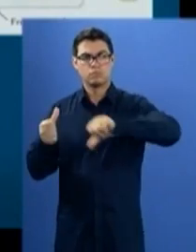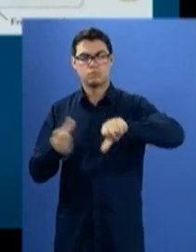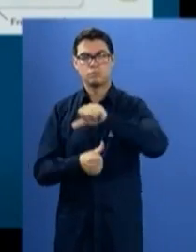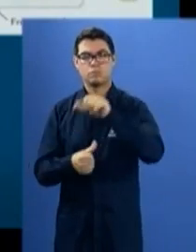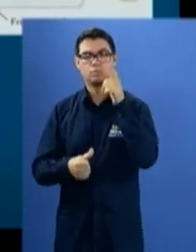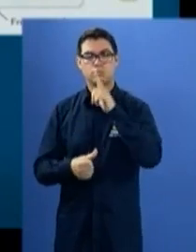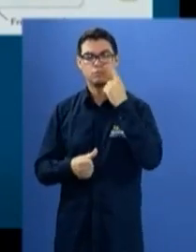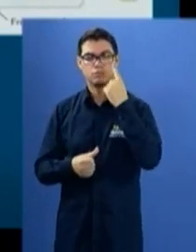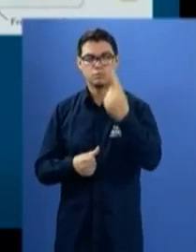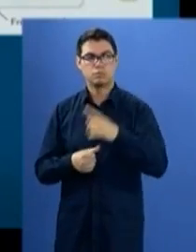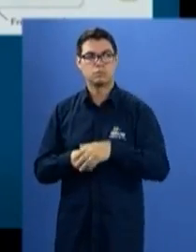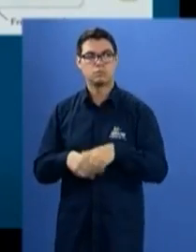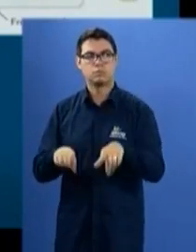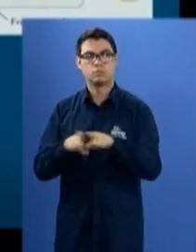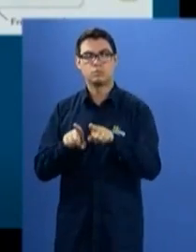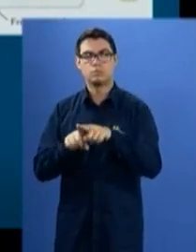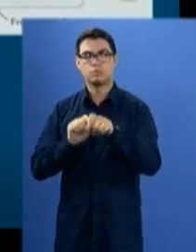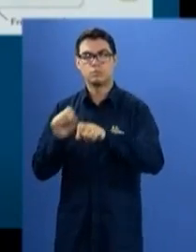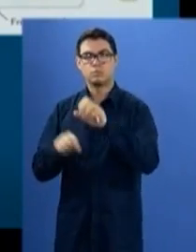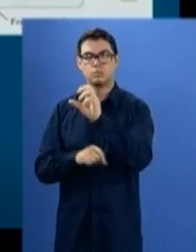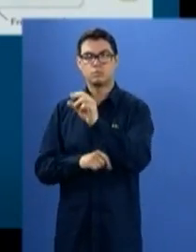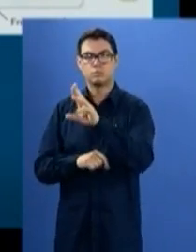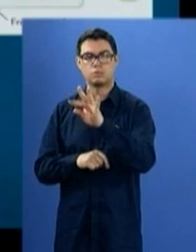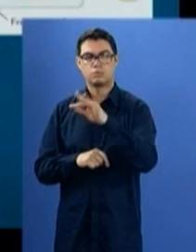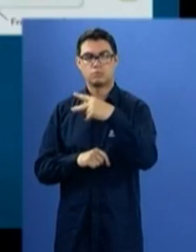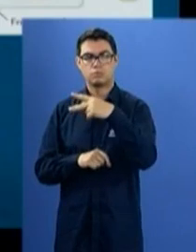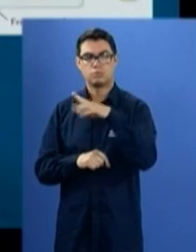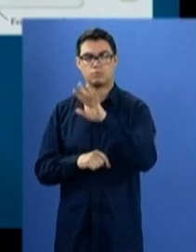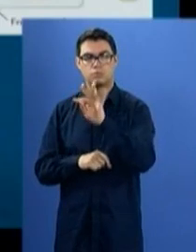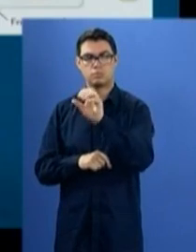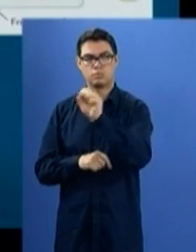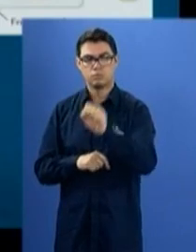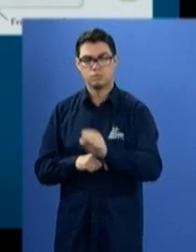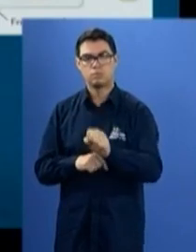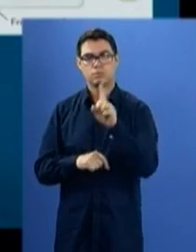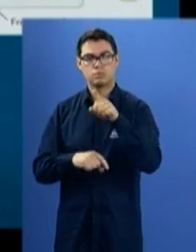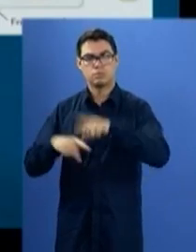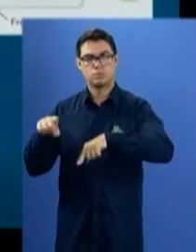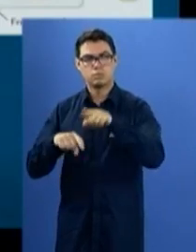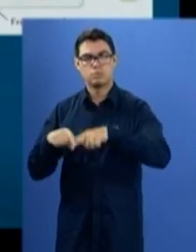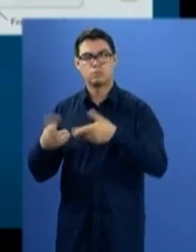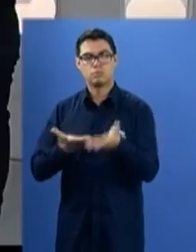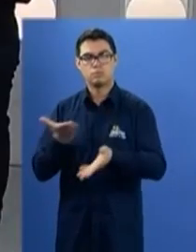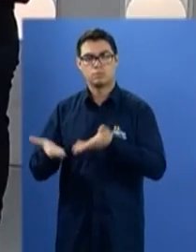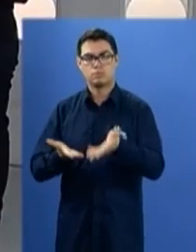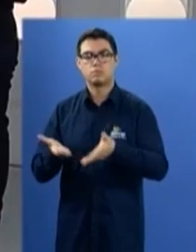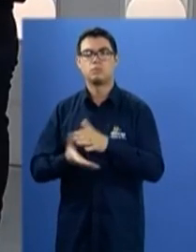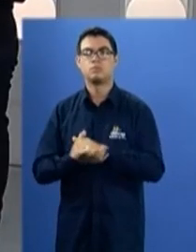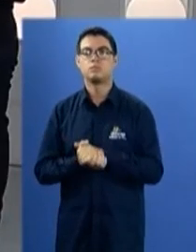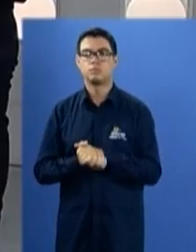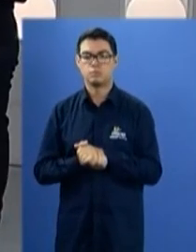transformação, resultando em outputs, que seriam os nossos produtos e os